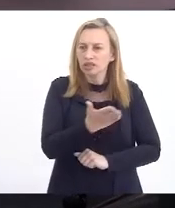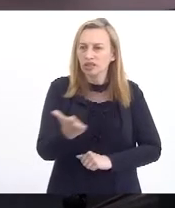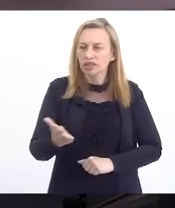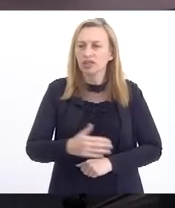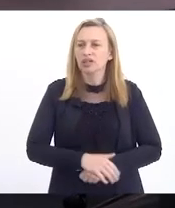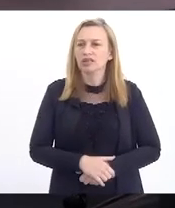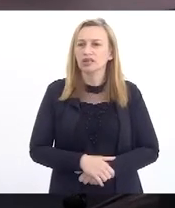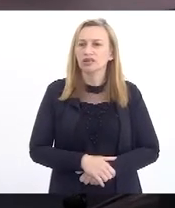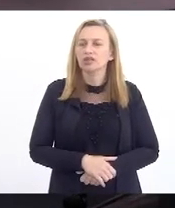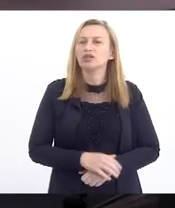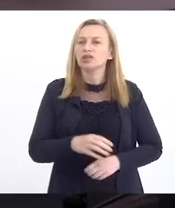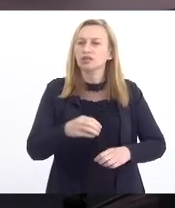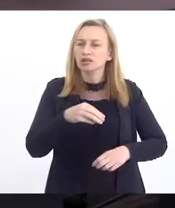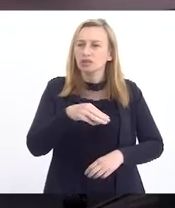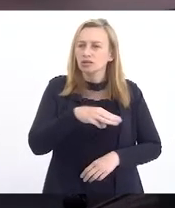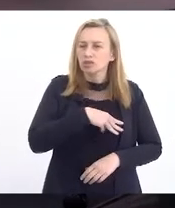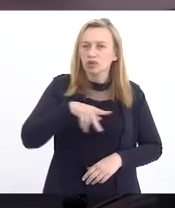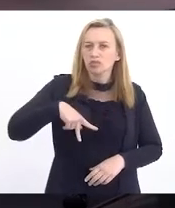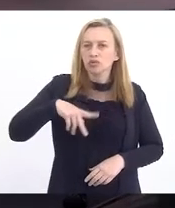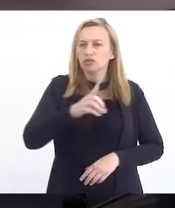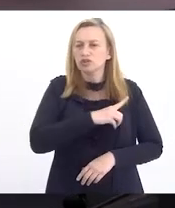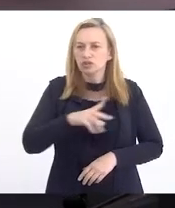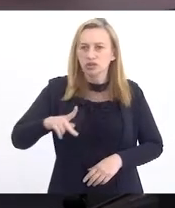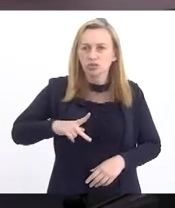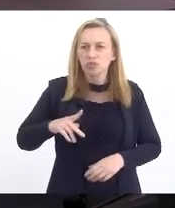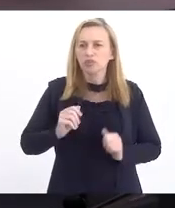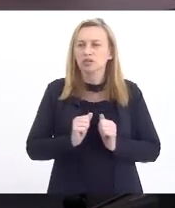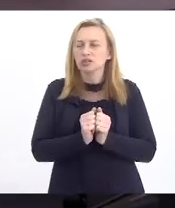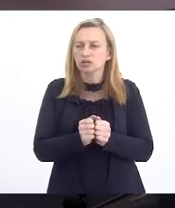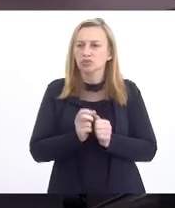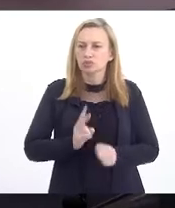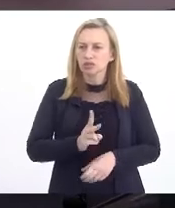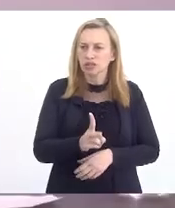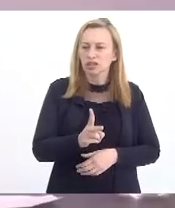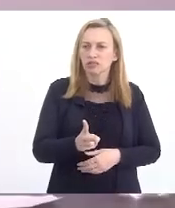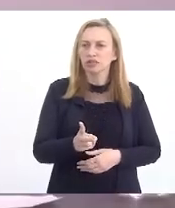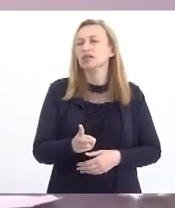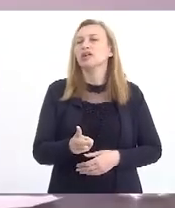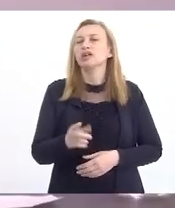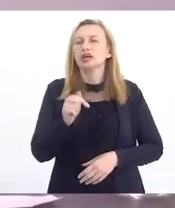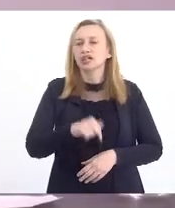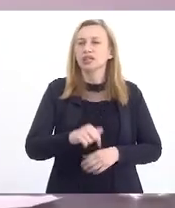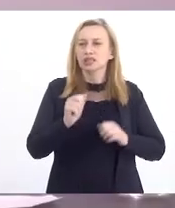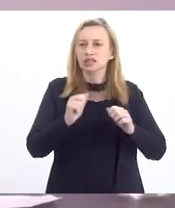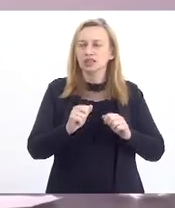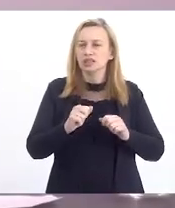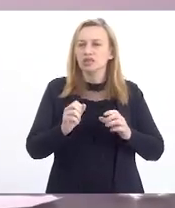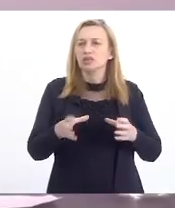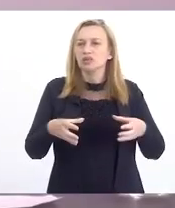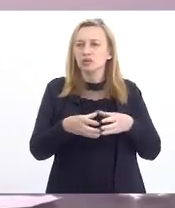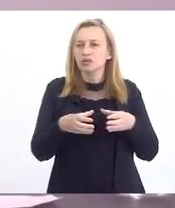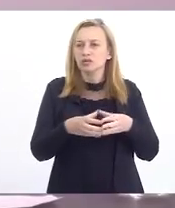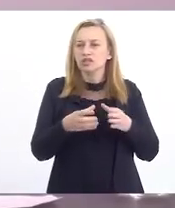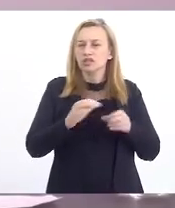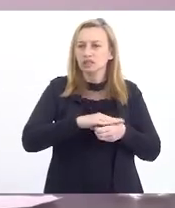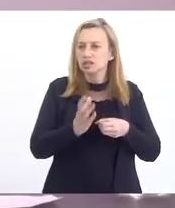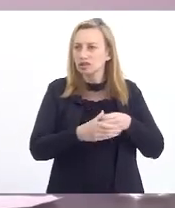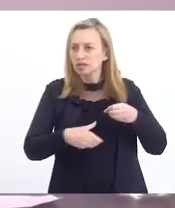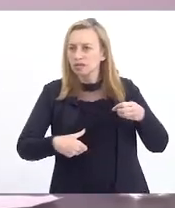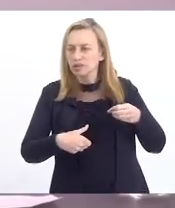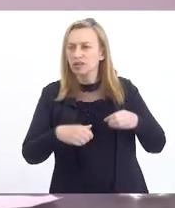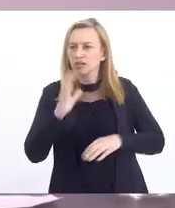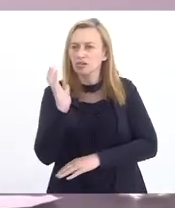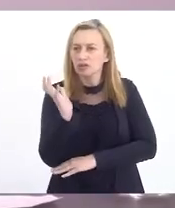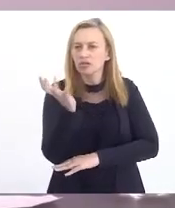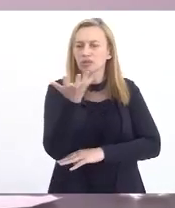presentes, Ministério Público, Defensoria Pública, que são sempre nossos parceiros atuantes aqui na Comissão de Saneamento Ambiental.